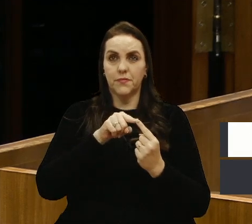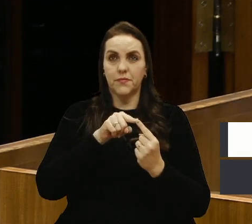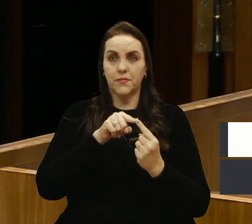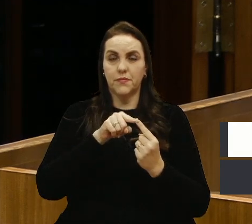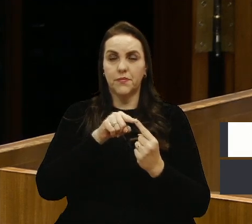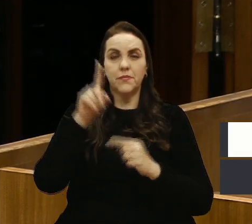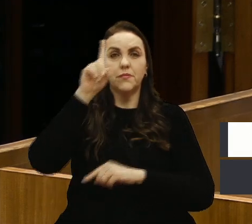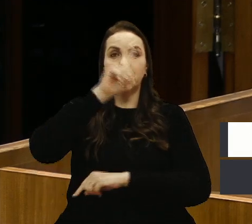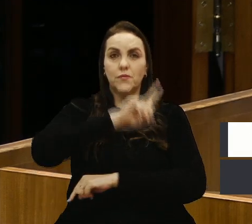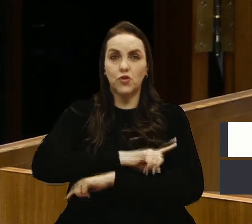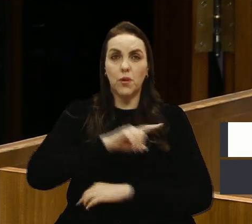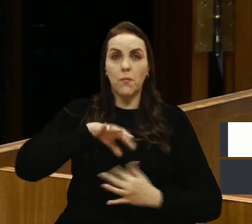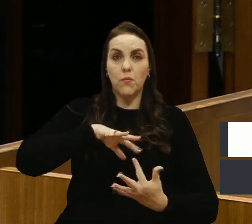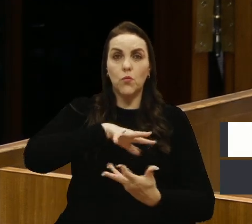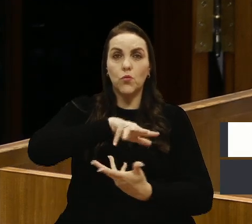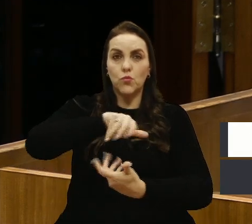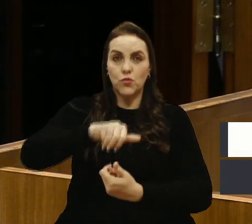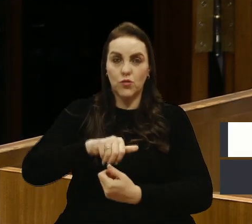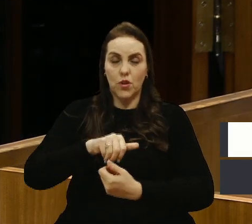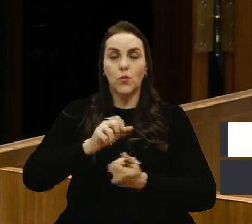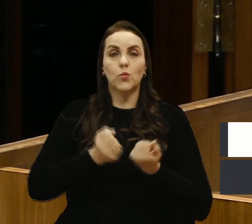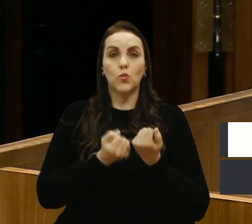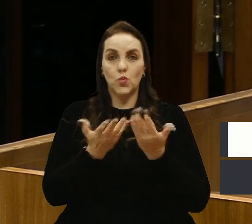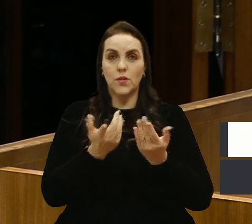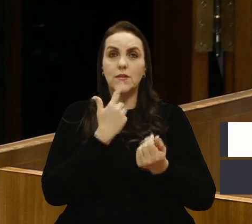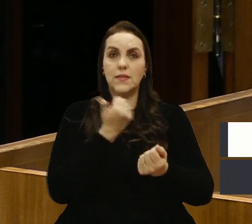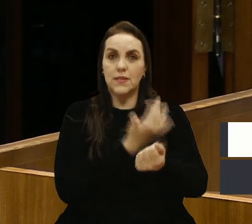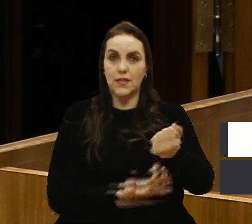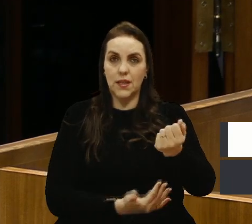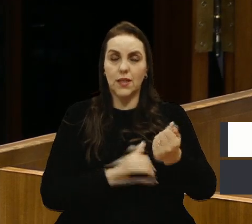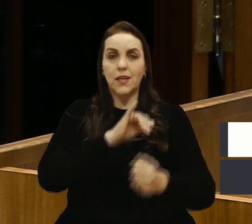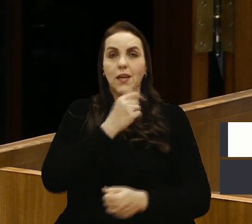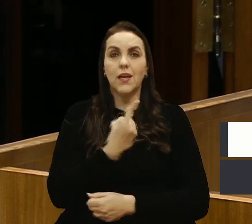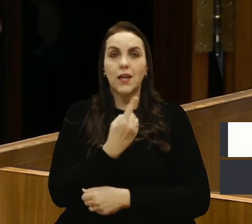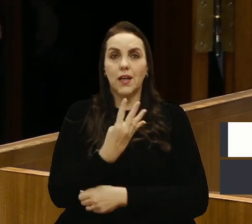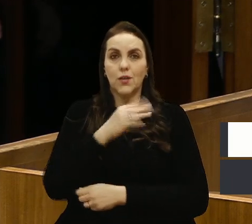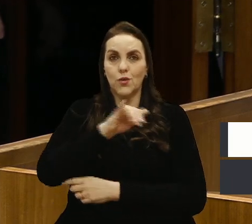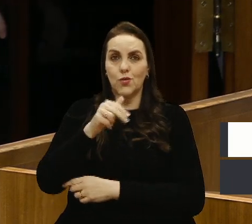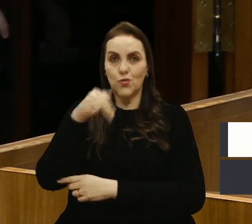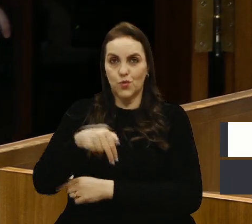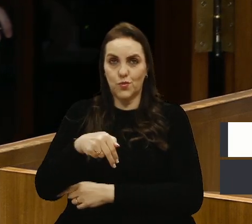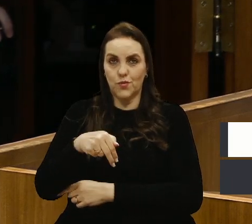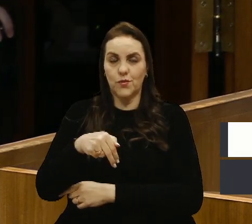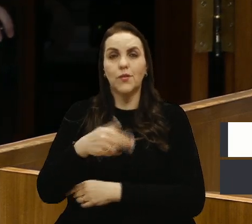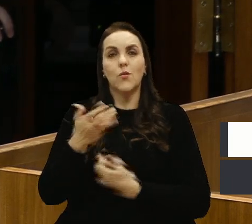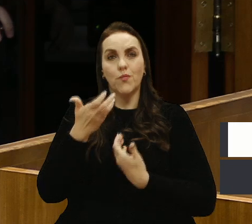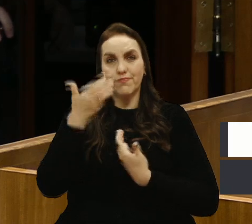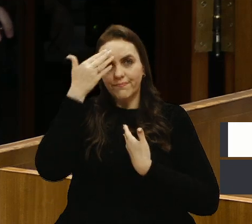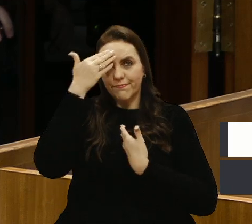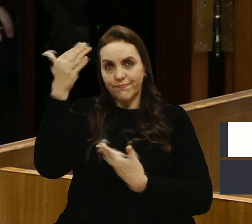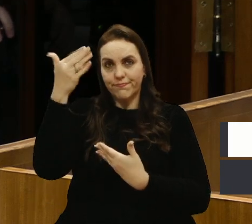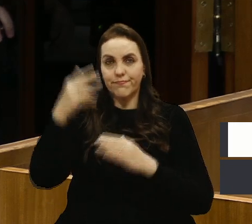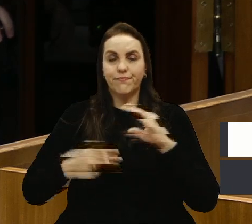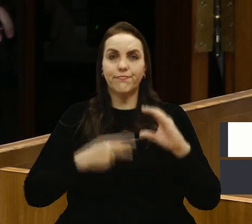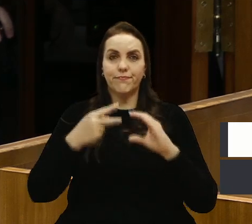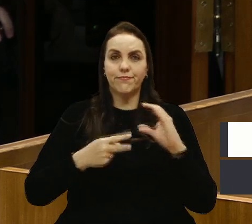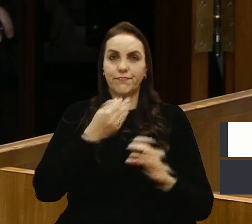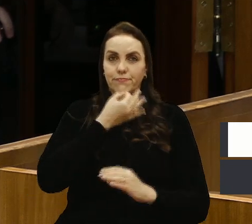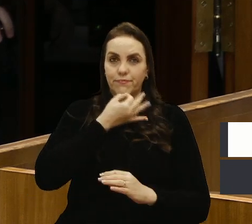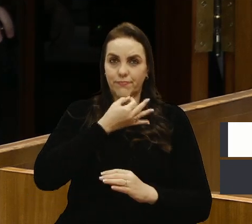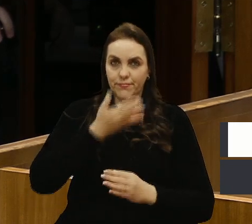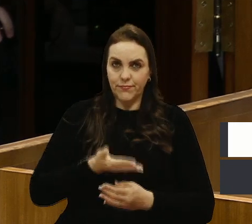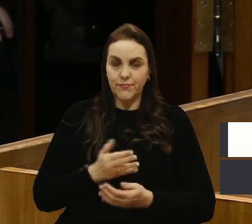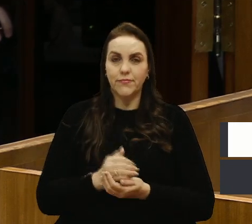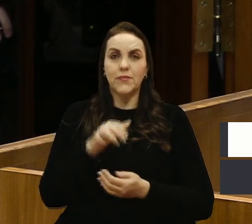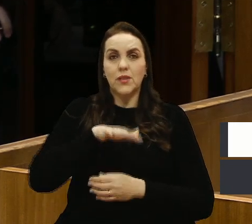ao Dia Mundial do Doador de Sangue, celebrado em 14 de junho. Inicialmente, gostaria de agradecer à Câmara Municipal de Vereadores de Caxias do Sul